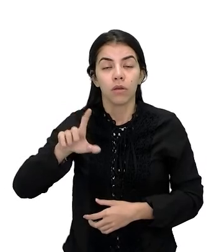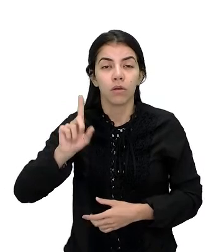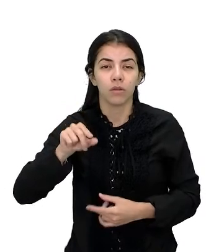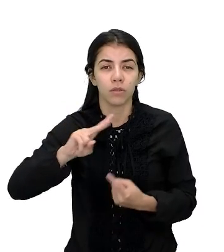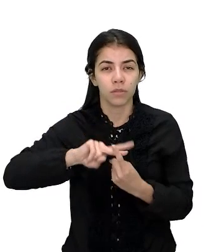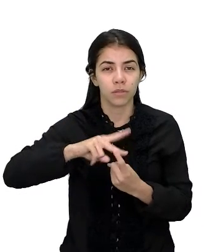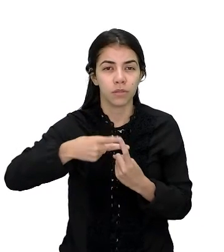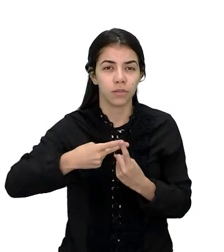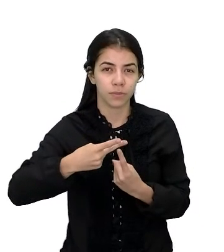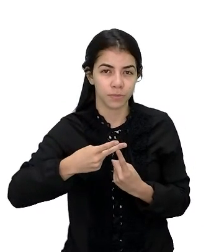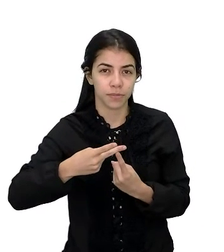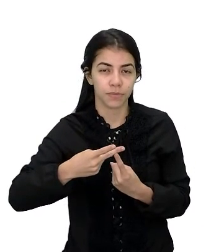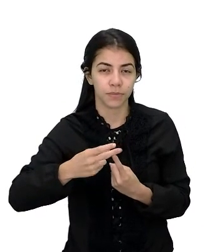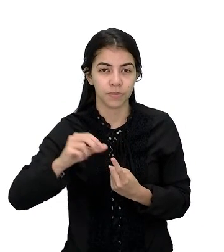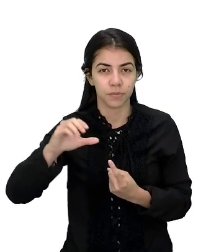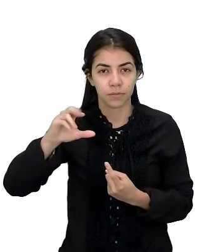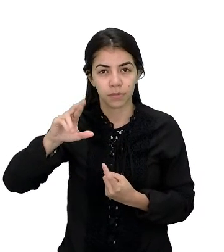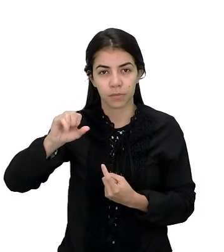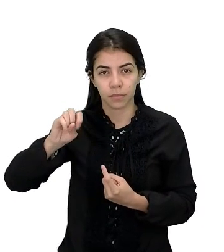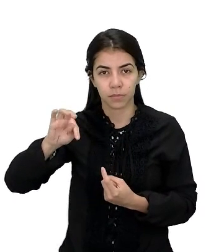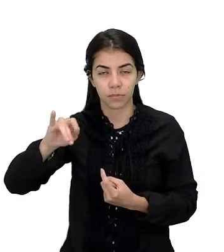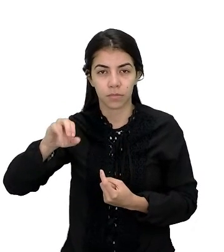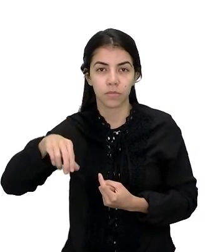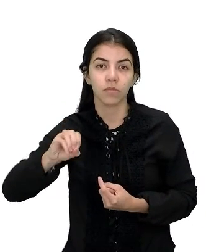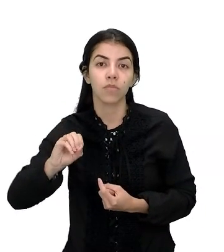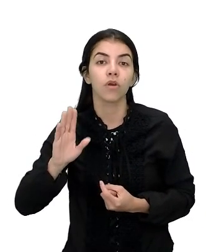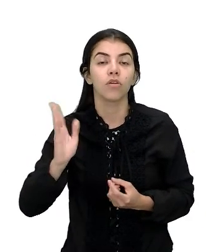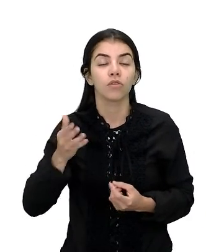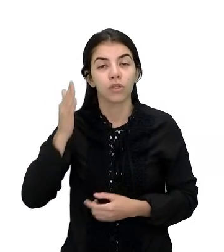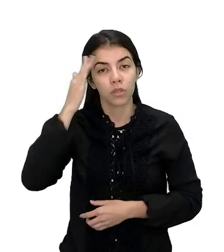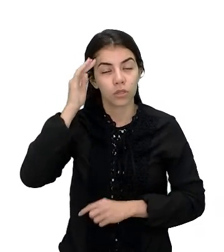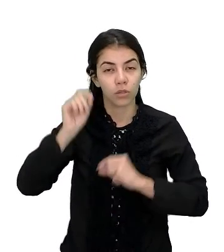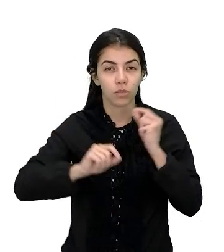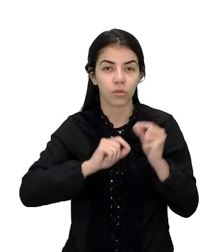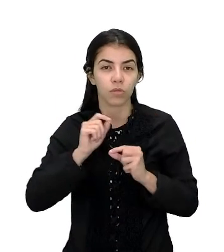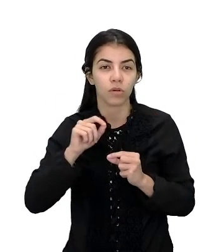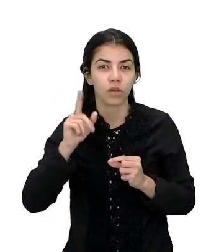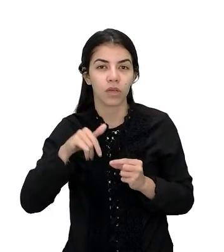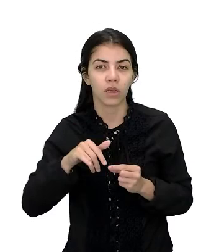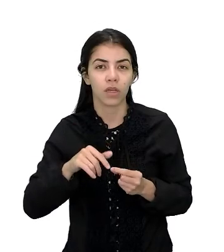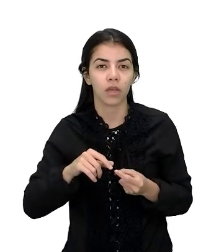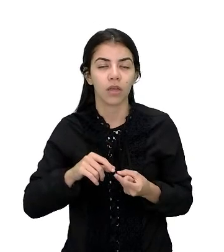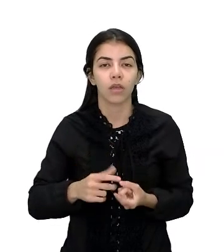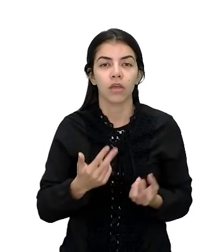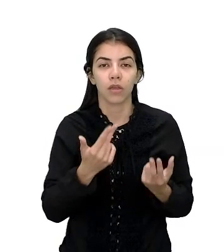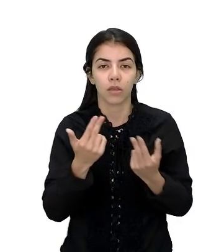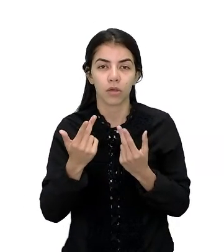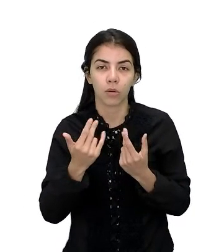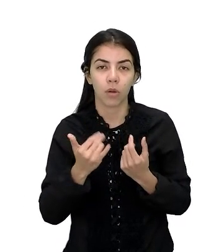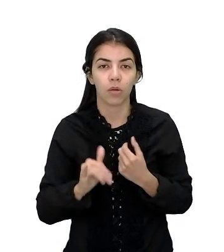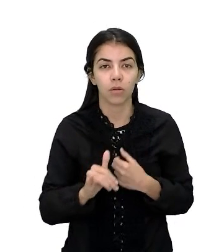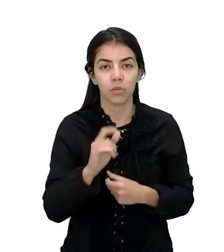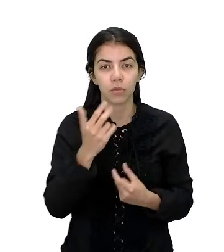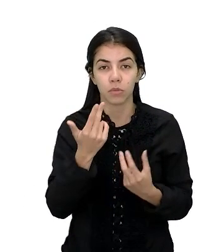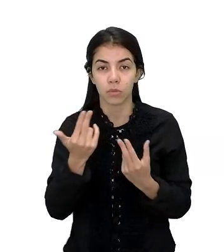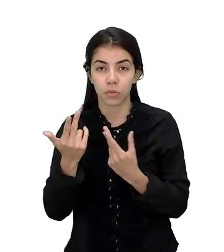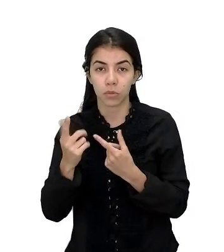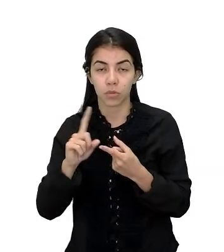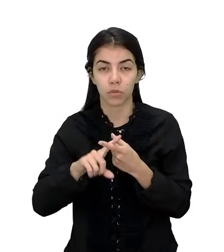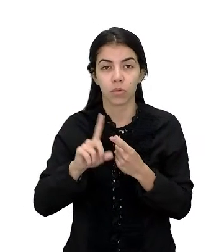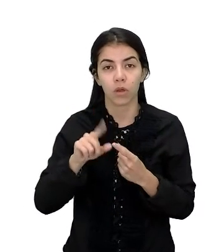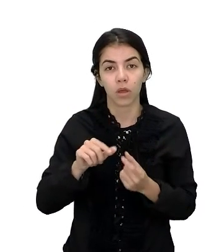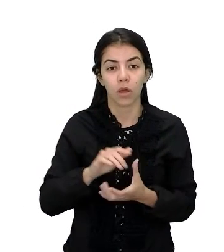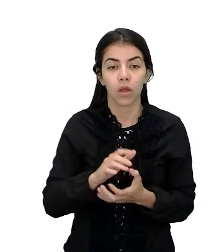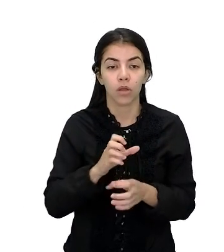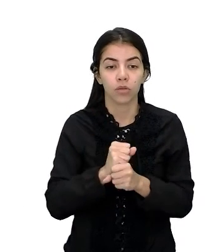de Cristiane. Então, quando a gente vai pensar nisso aí, eu já sei o quê? Então, que vai ser igual a y igual a 2x. Quando eu junto os dois, me forma o quê?